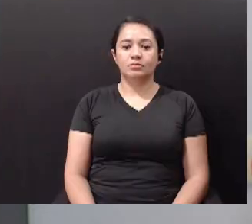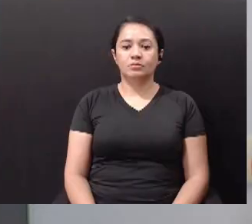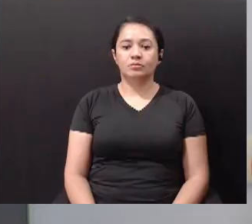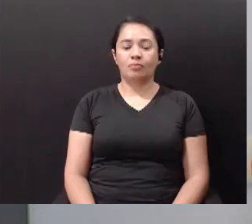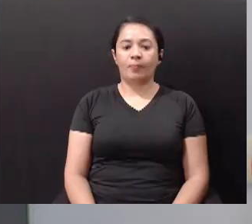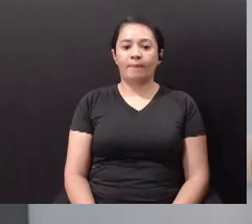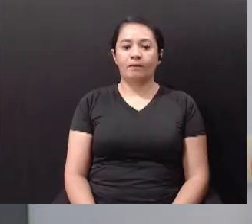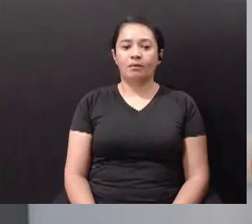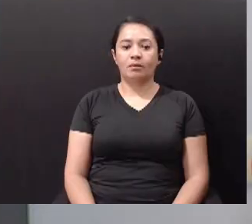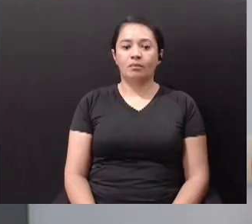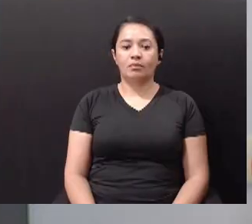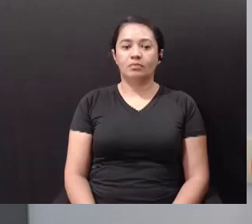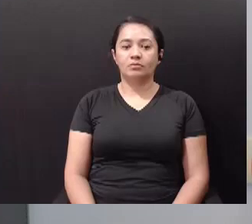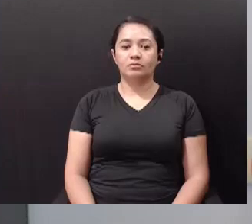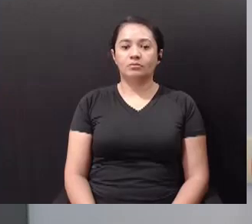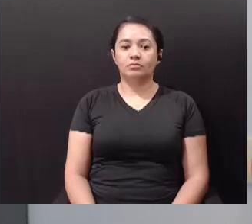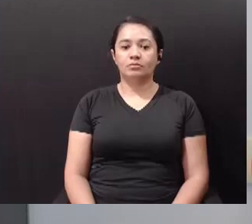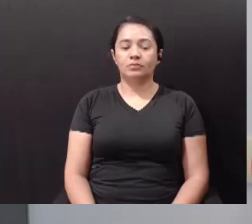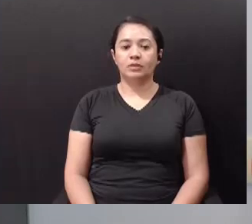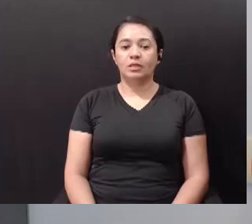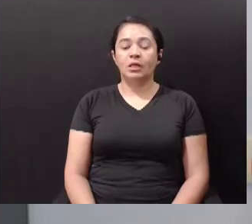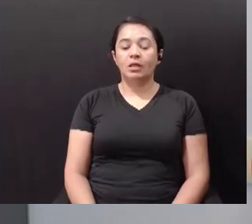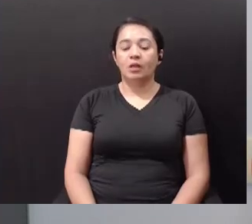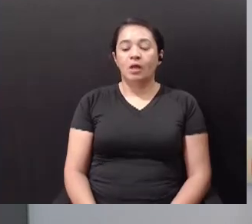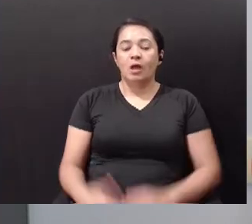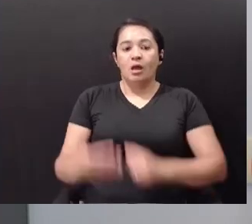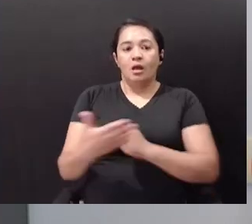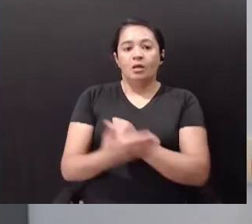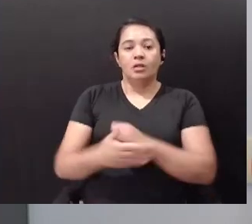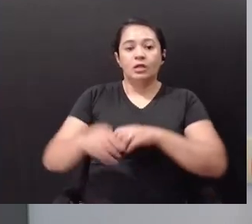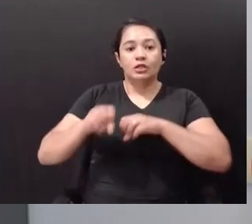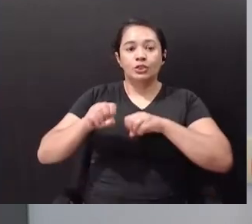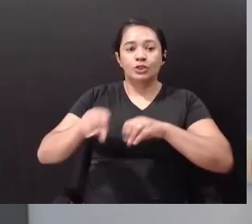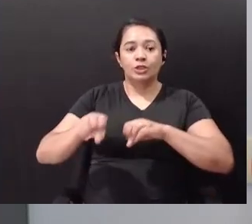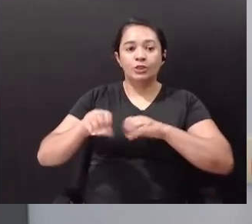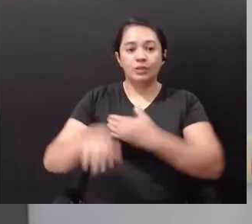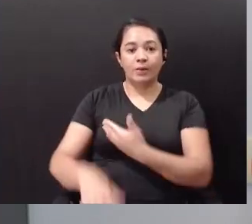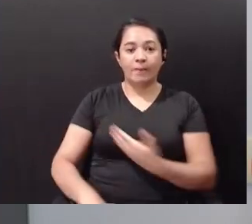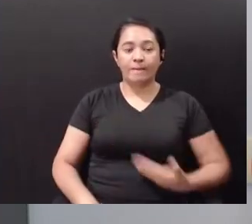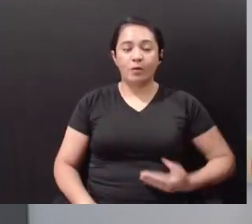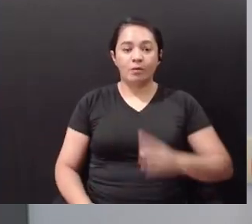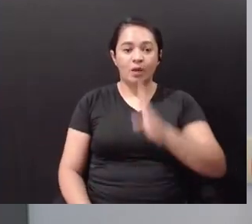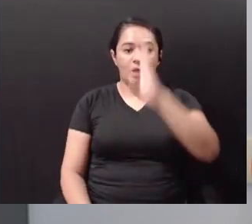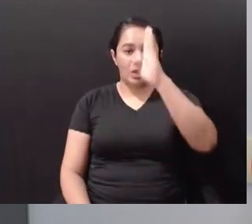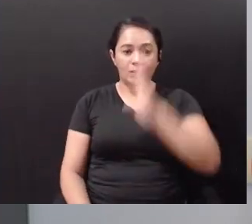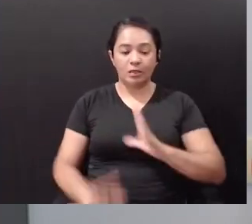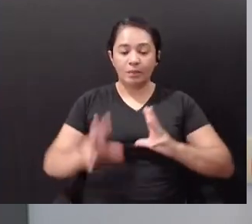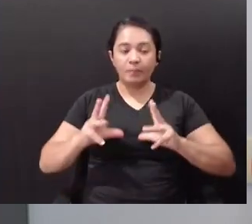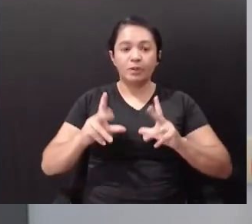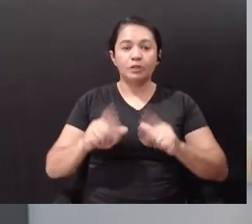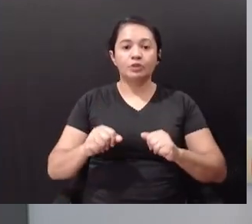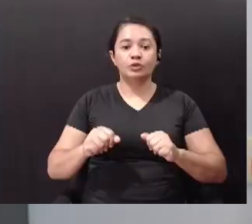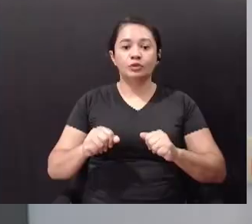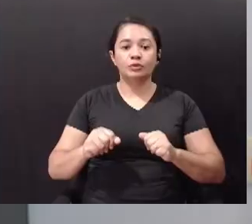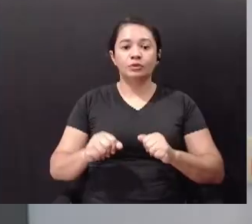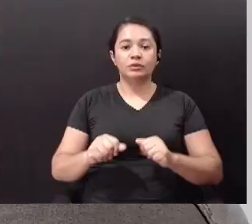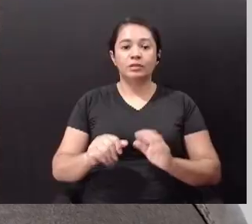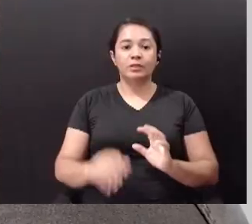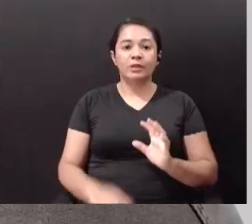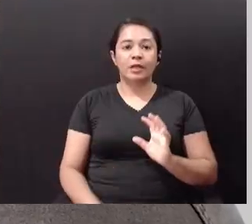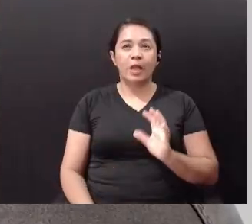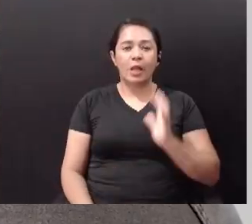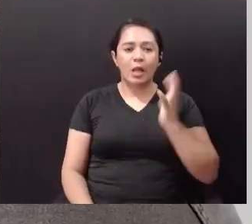A noção de educação pública, gratuita e para todo mundo, ela só vai acabar surgindo de